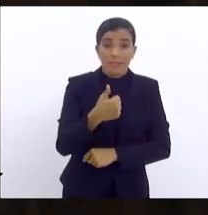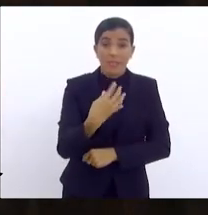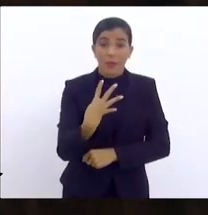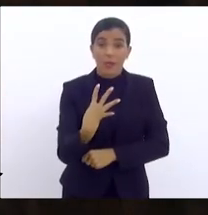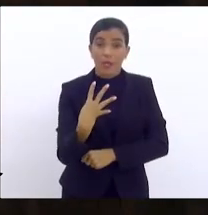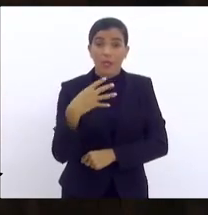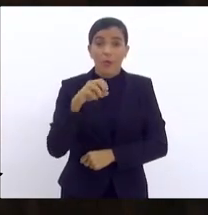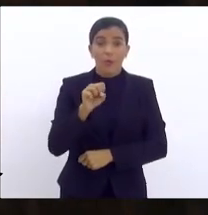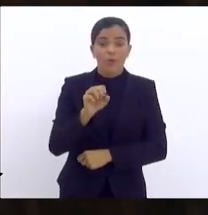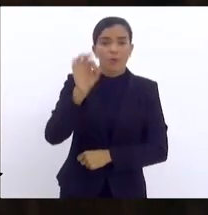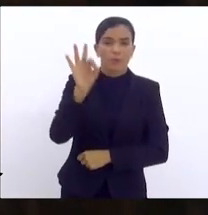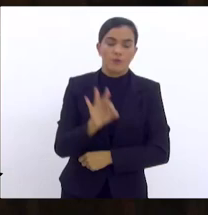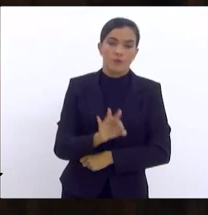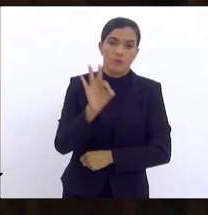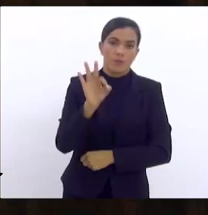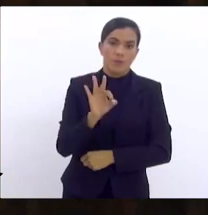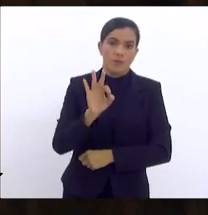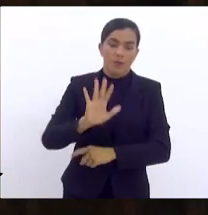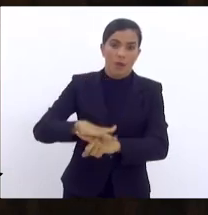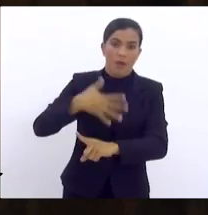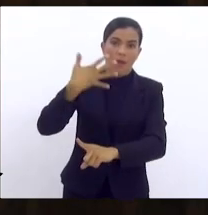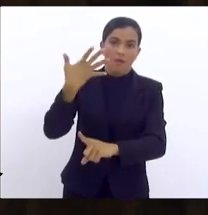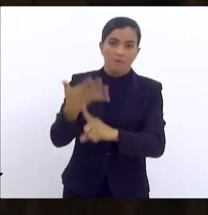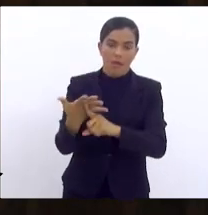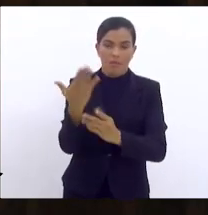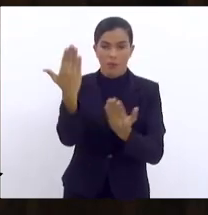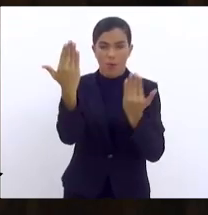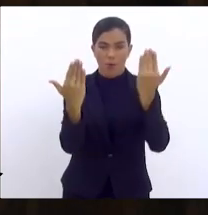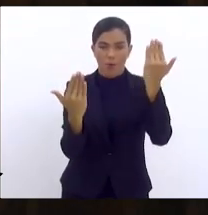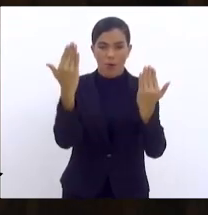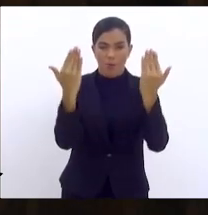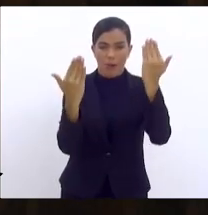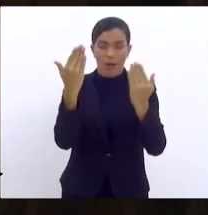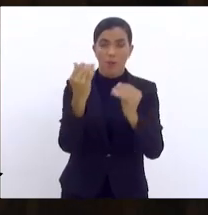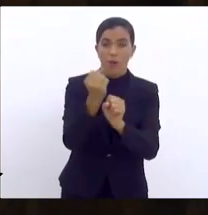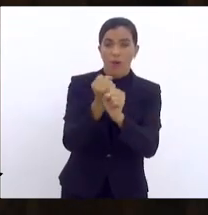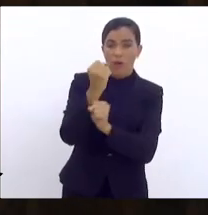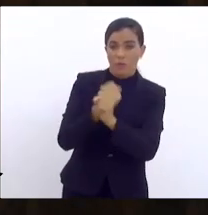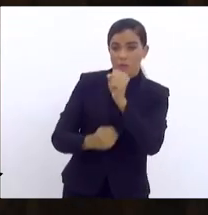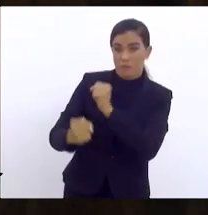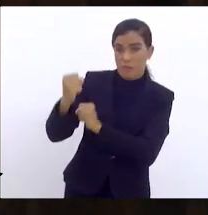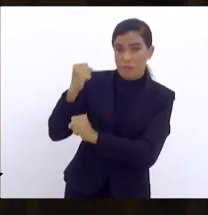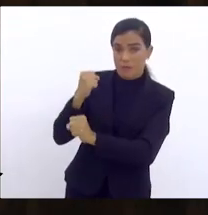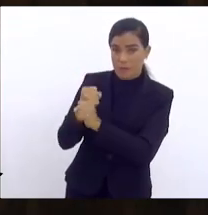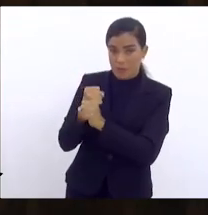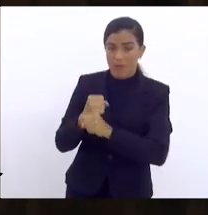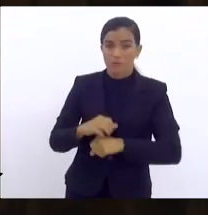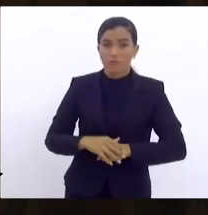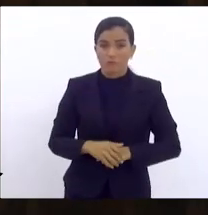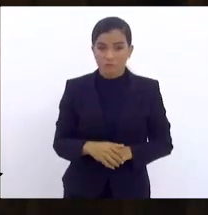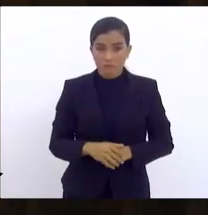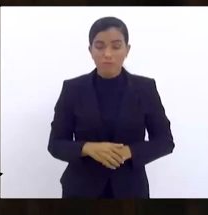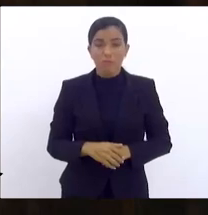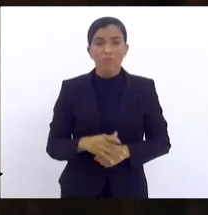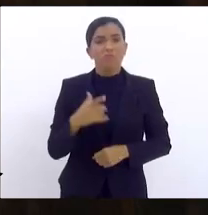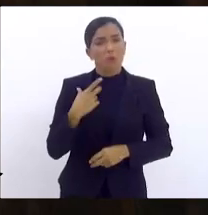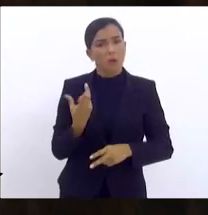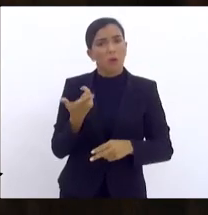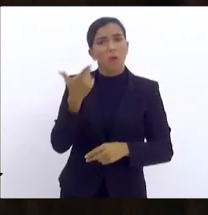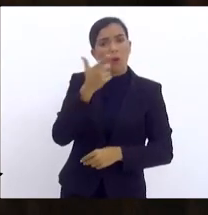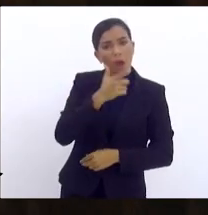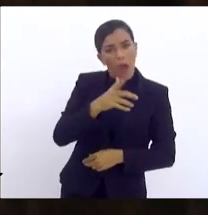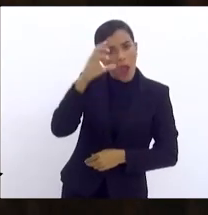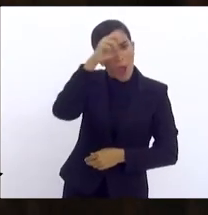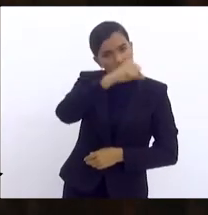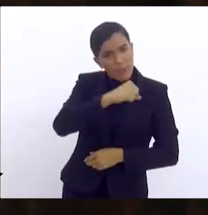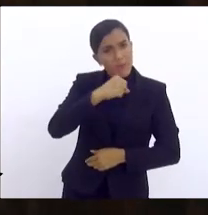a mais no mesmo período de 22 comparando com 23 de operações pela dpf então aprendemos a trabalhar com